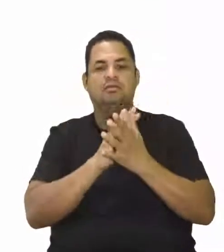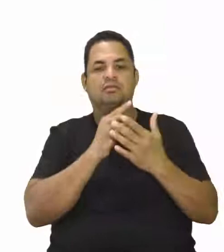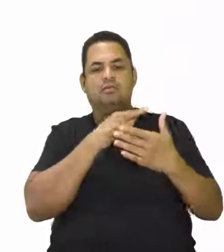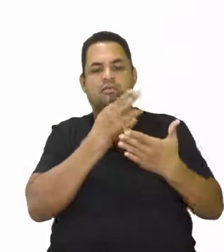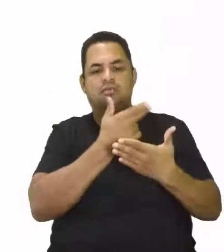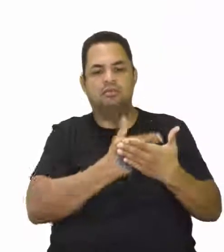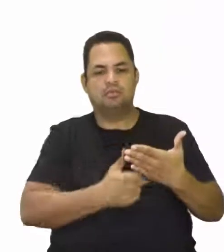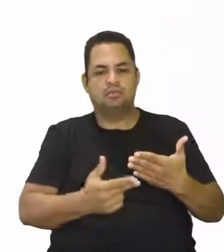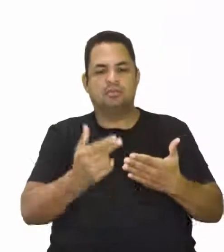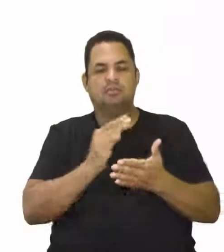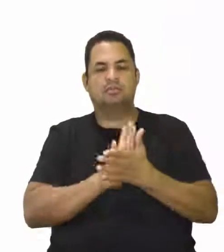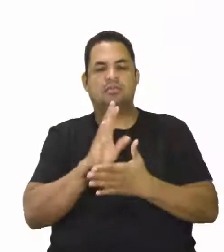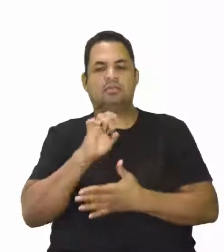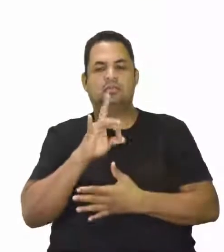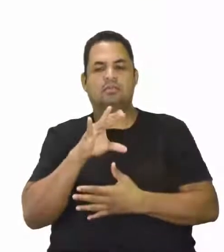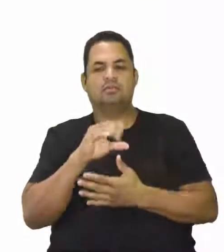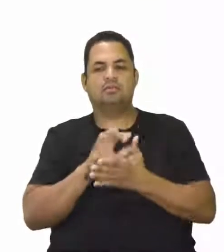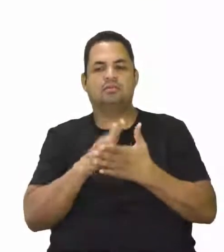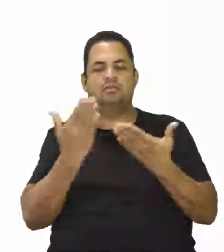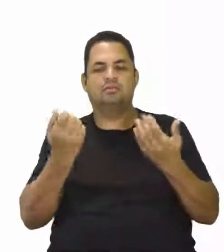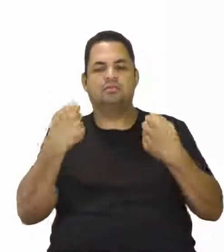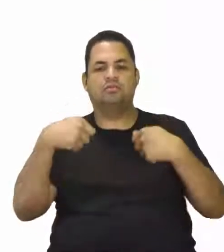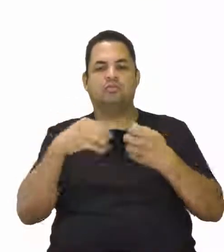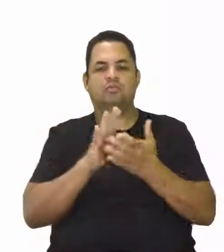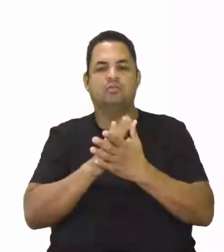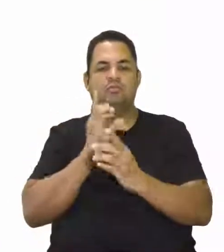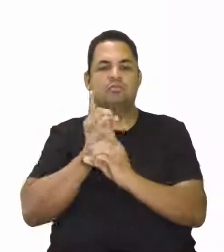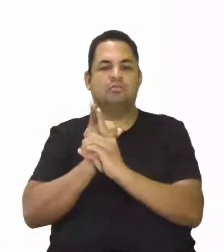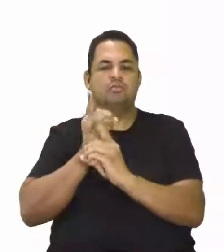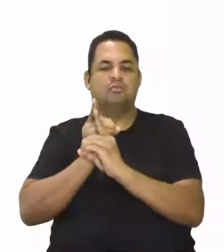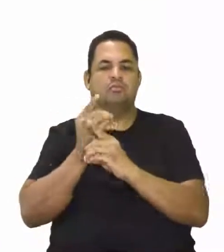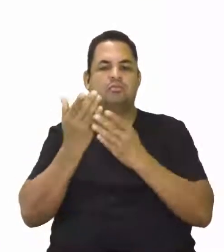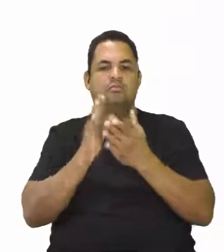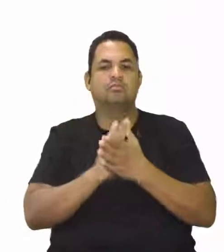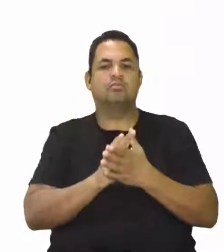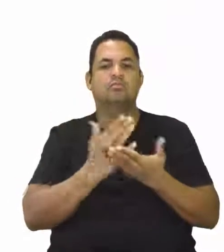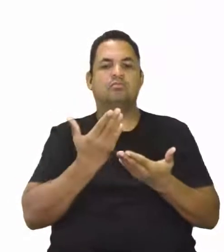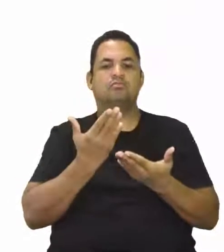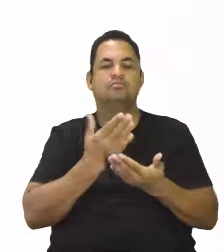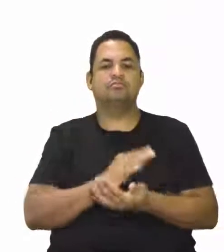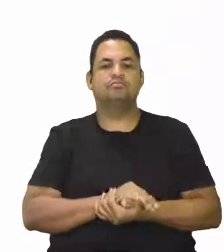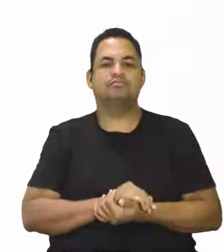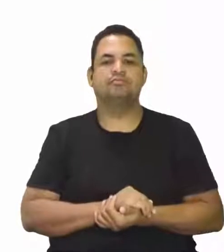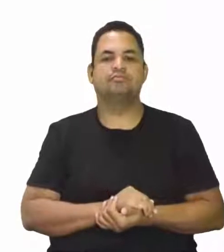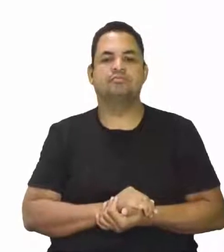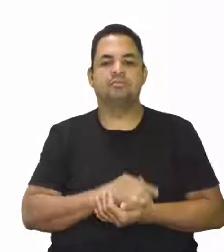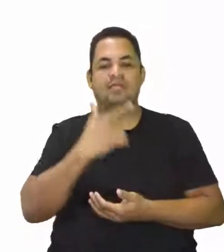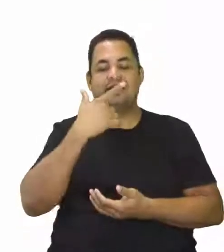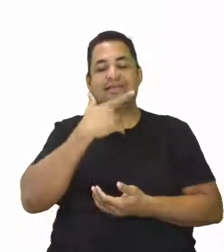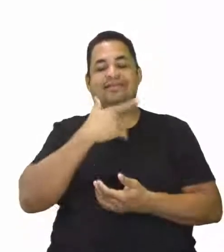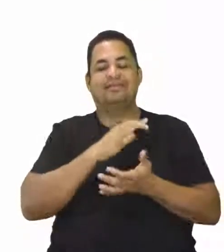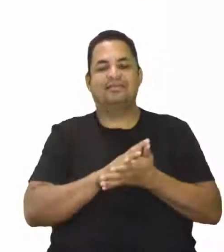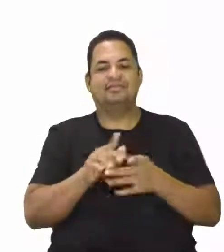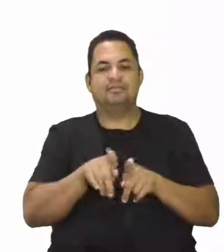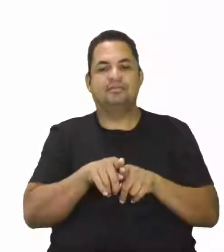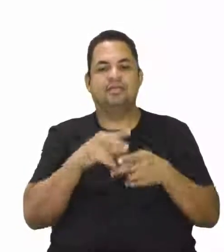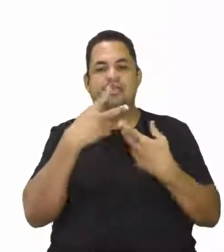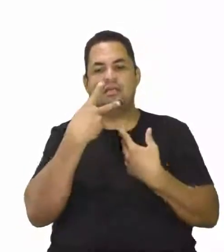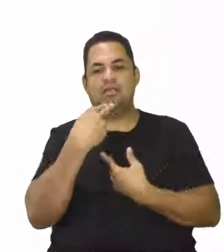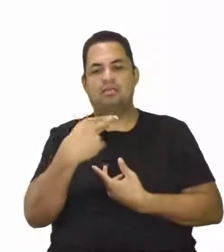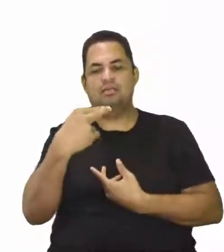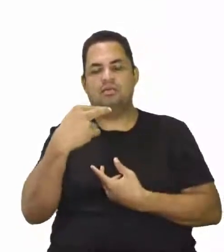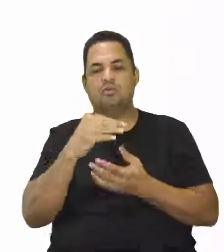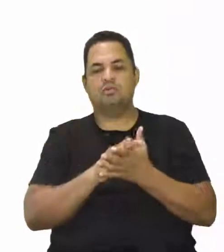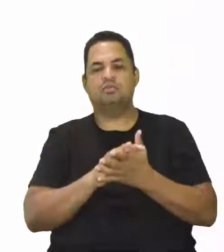tirinha, charge, anedota, tudo isso vocês podem encontrar ali um pouquinho do gênero textual humorístico e das